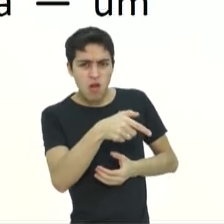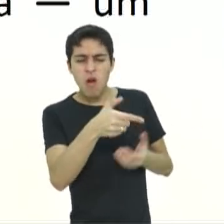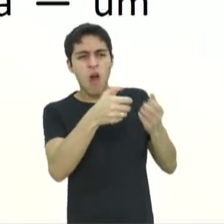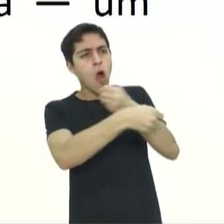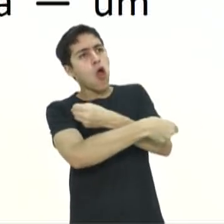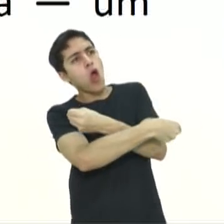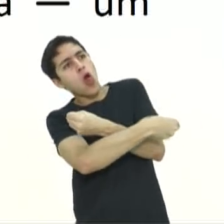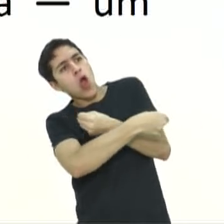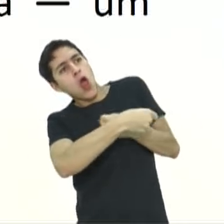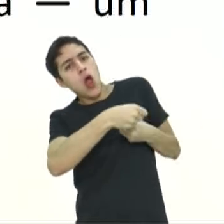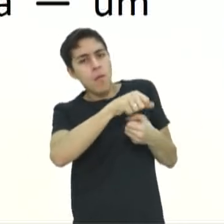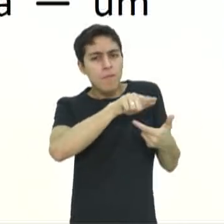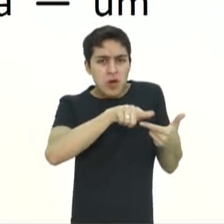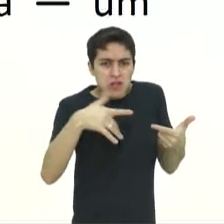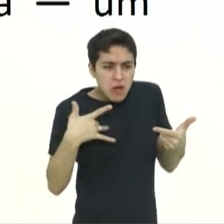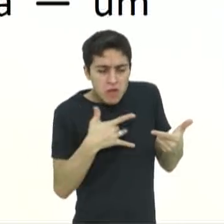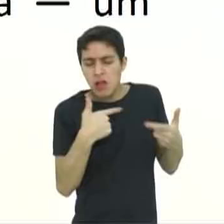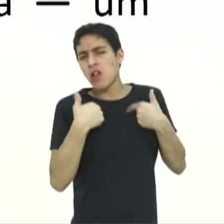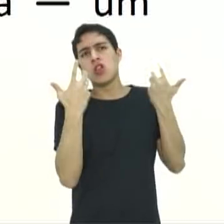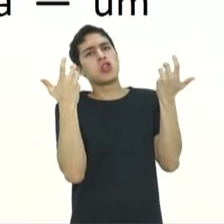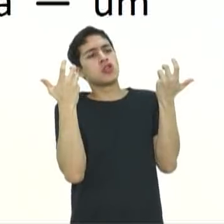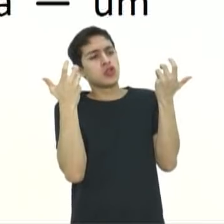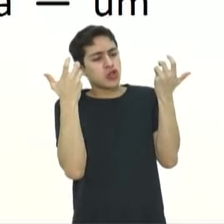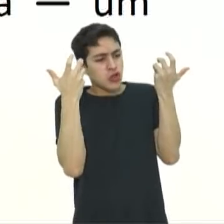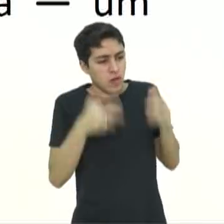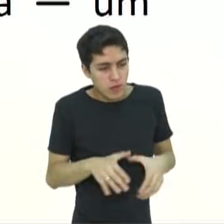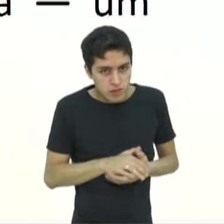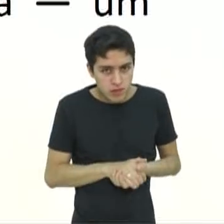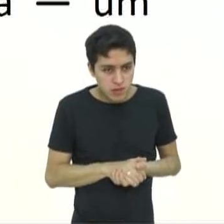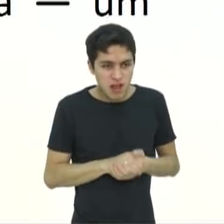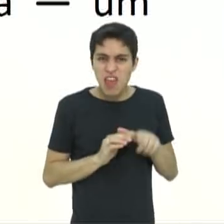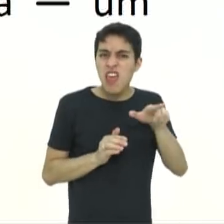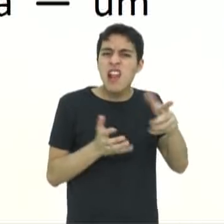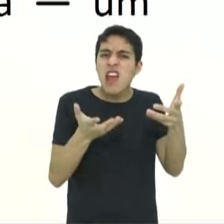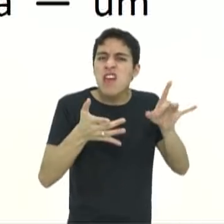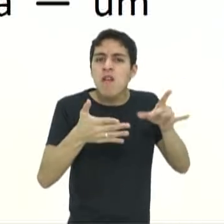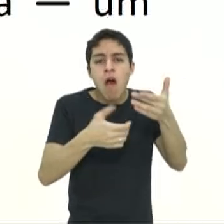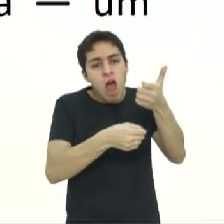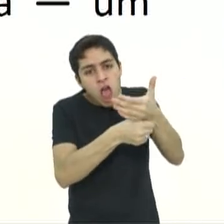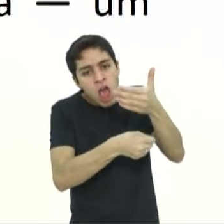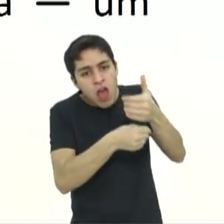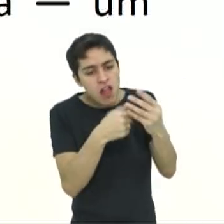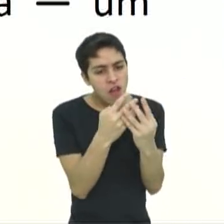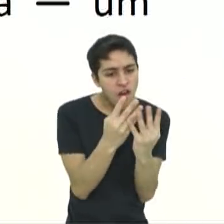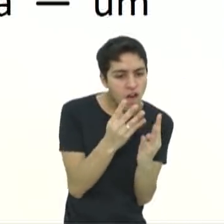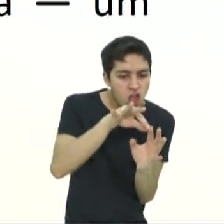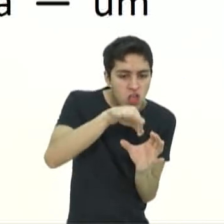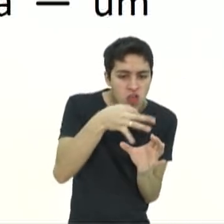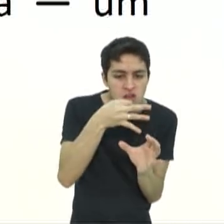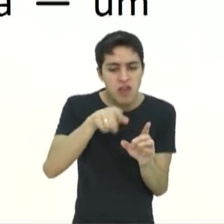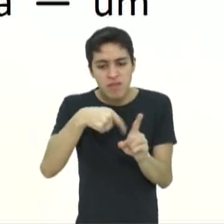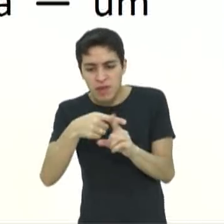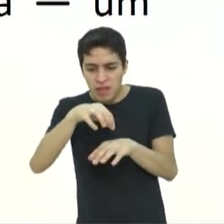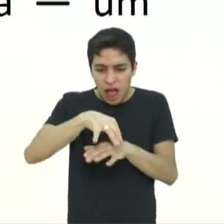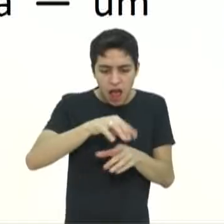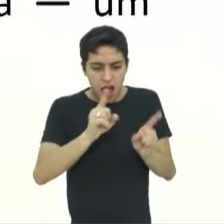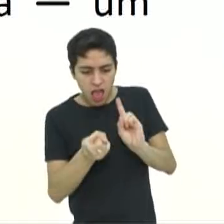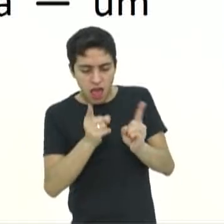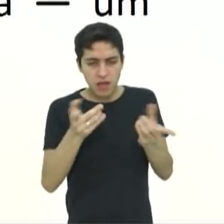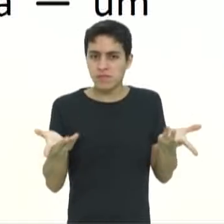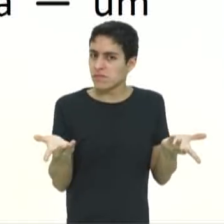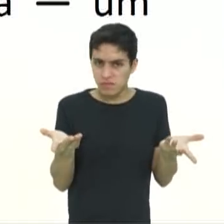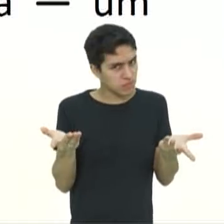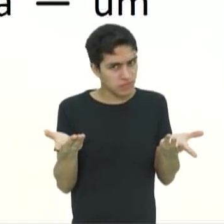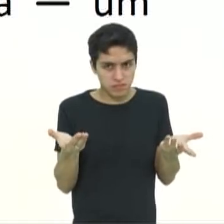agora para ter problemas de saúde depois. Só quer batata frita e carne. Carne e batata frita. Ela vem